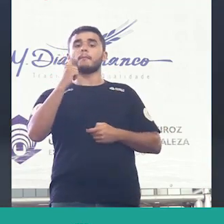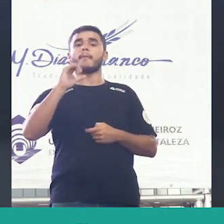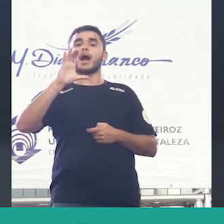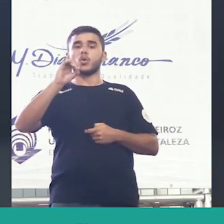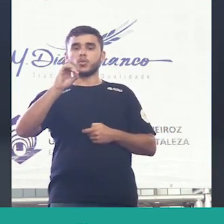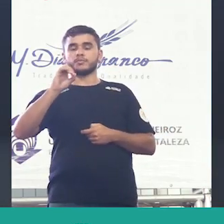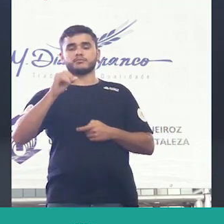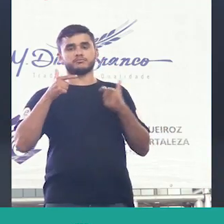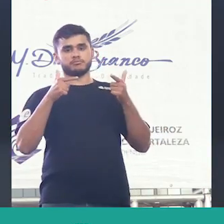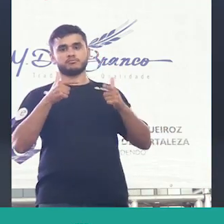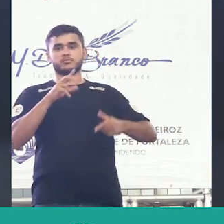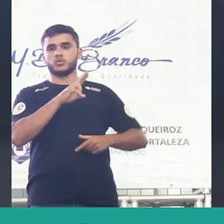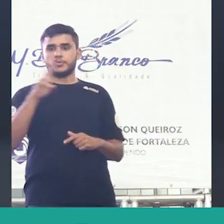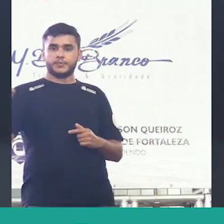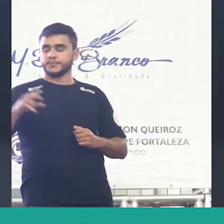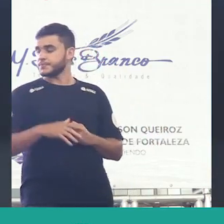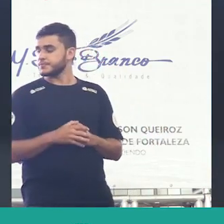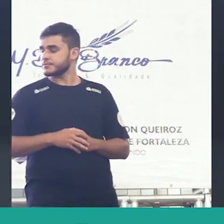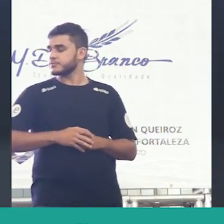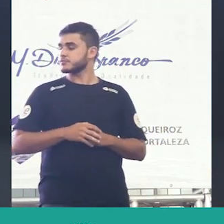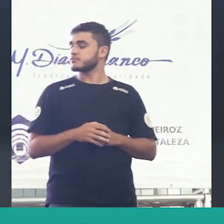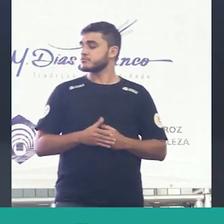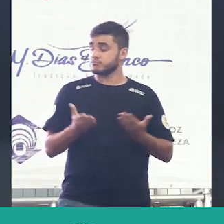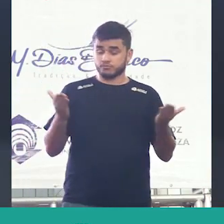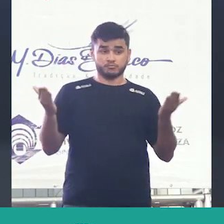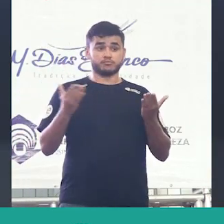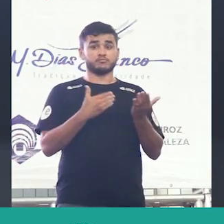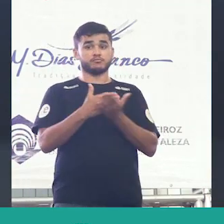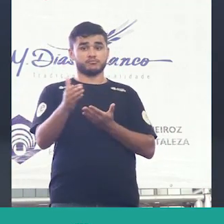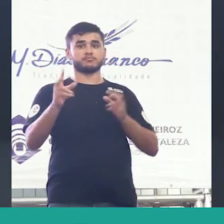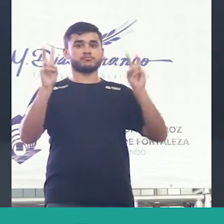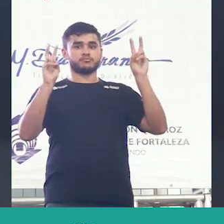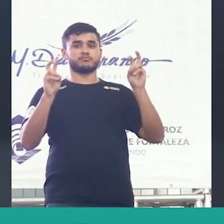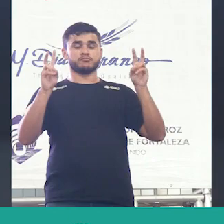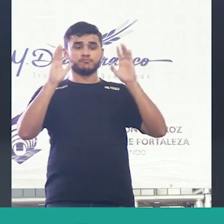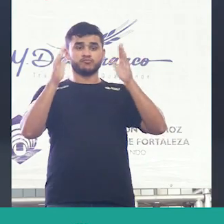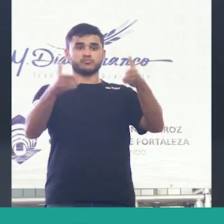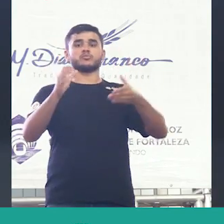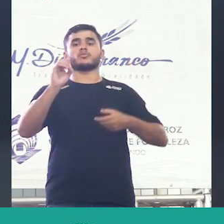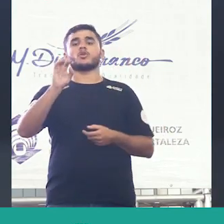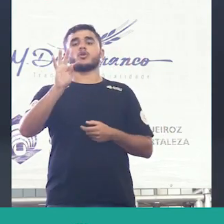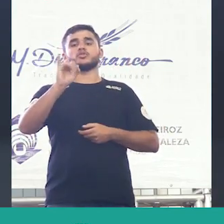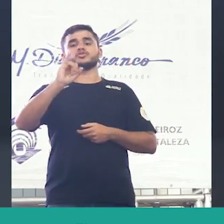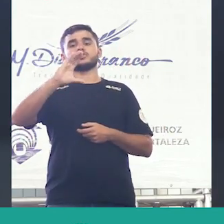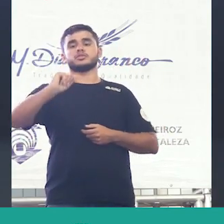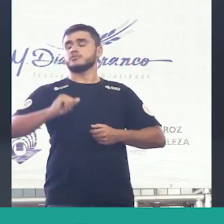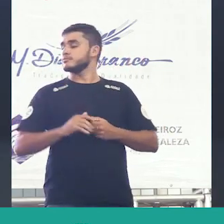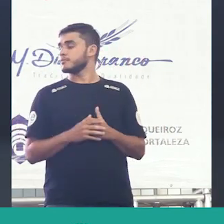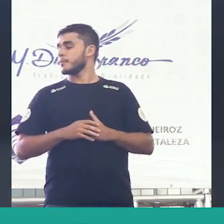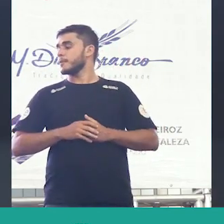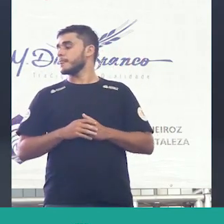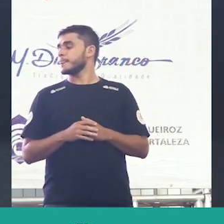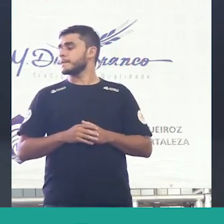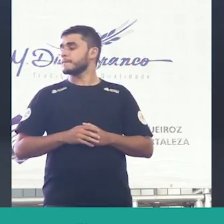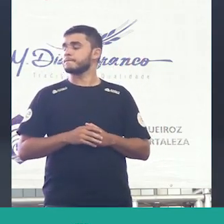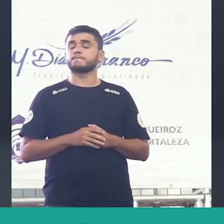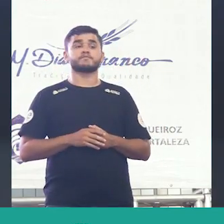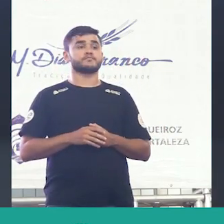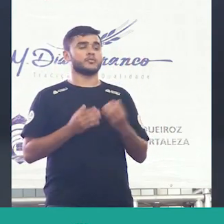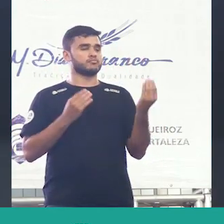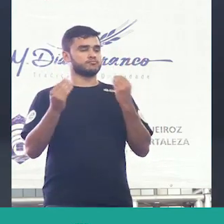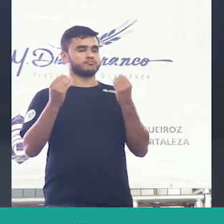Beleza? Ok? Agora sim. Agora vamos começar a parte da ótica propriamente dita. Presta atenção.